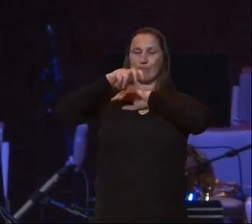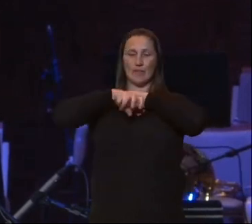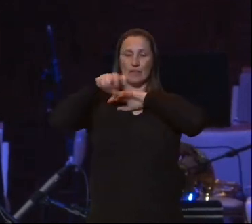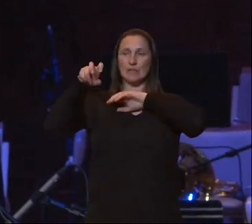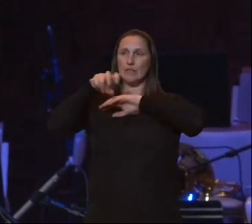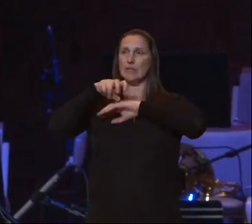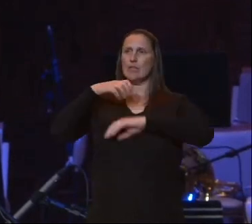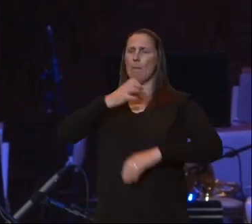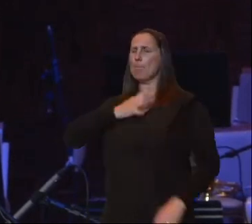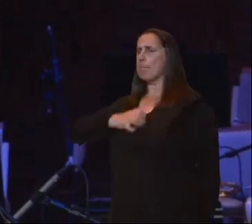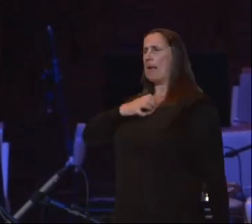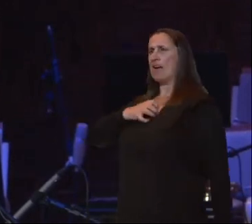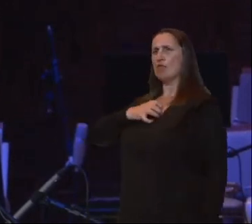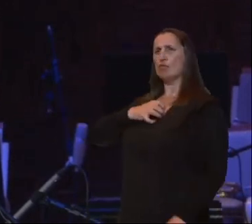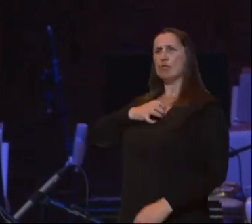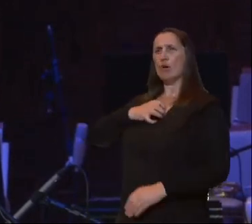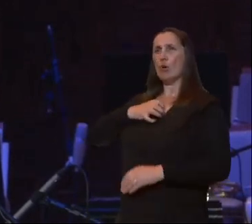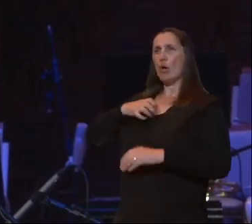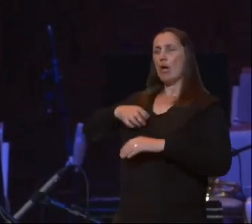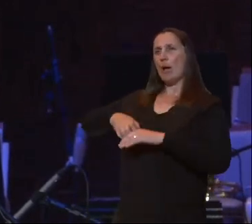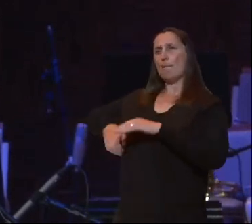E eu bravo dei um chute.